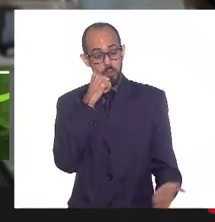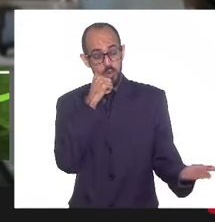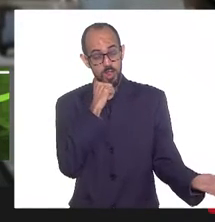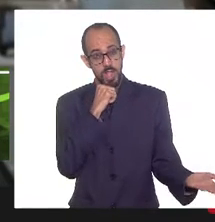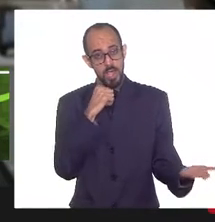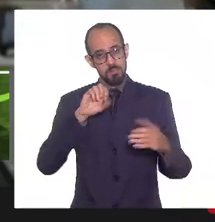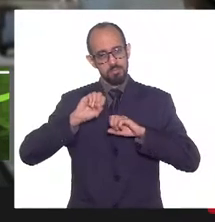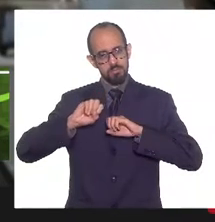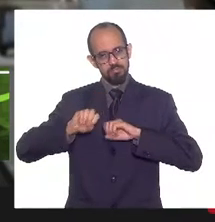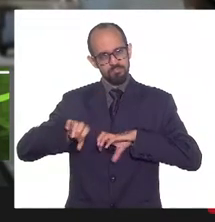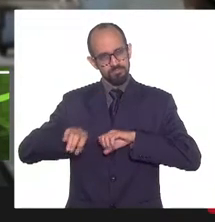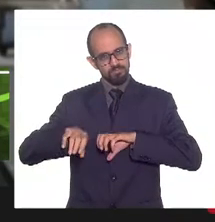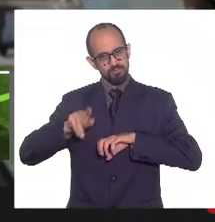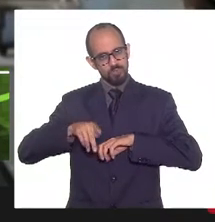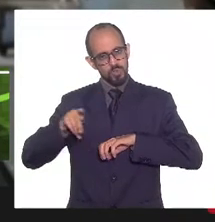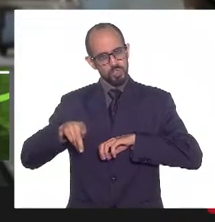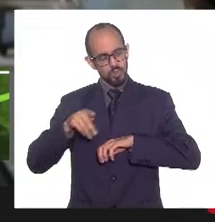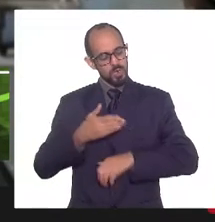que a senhora é